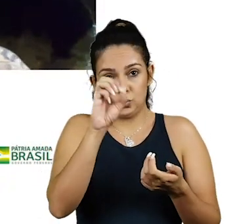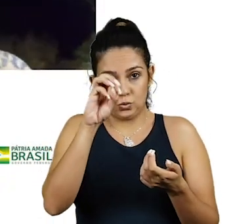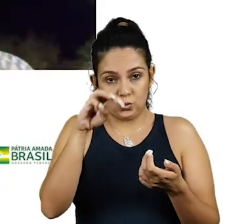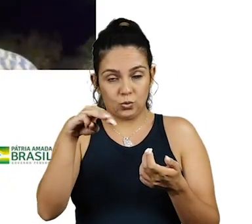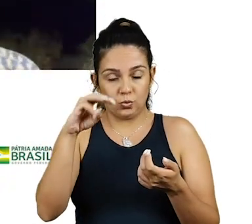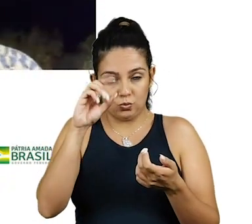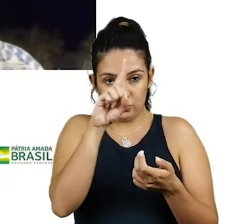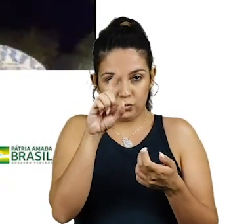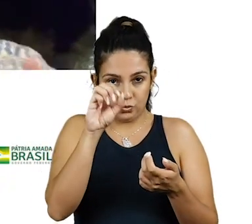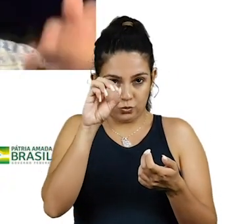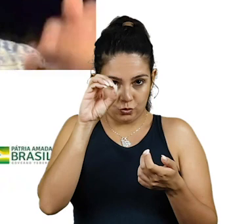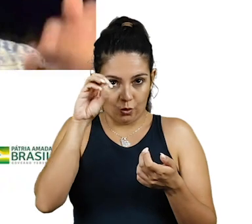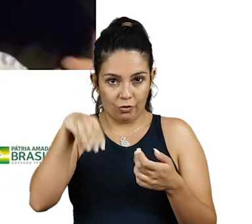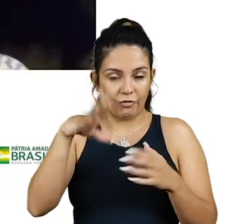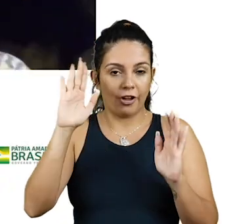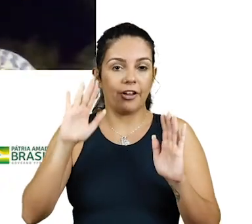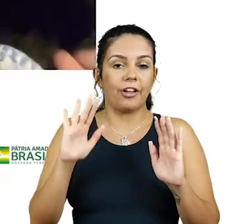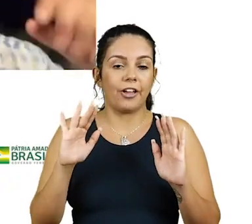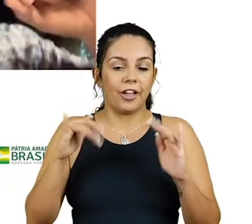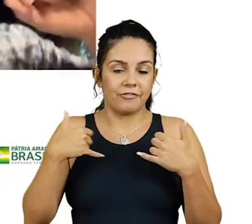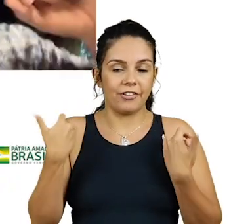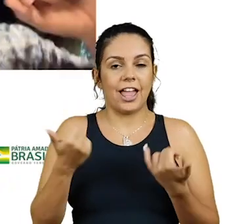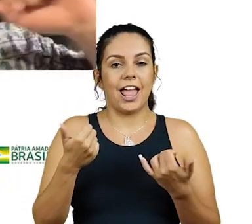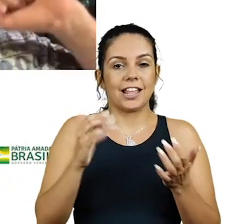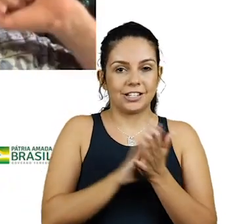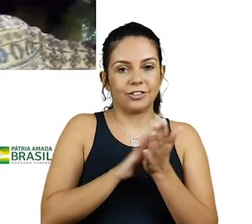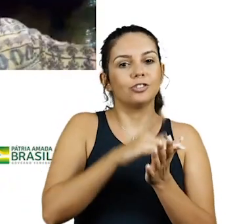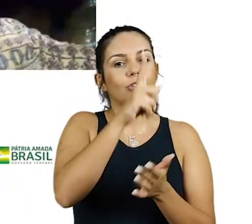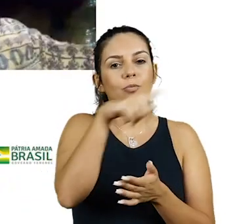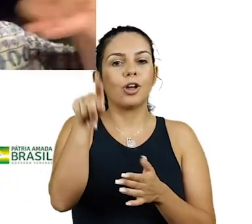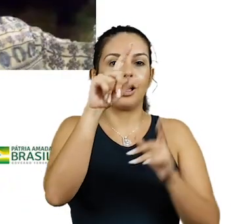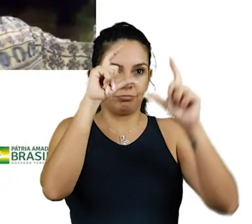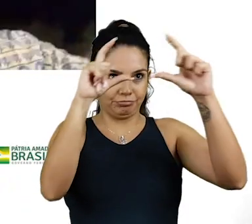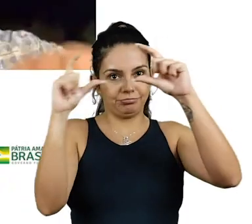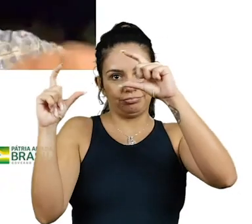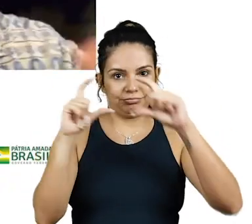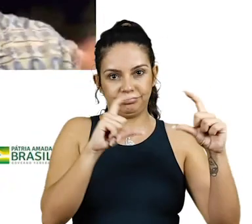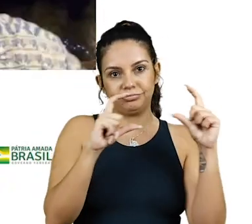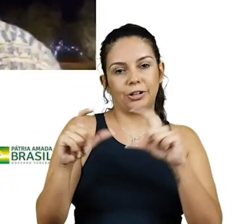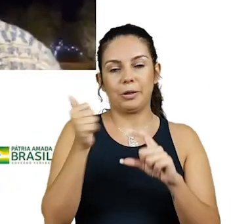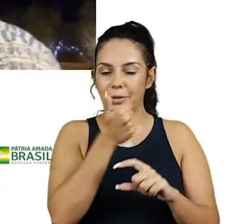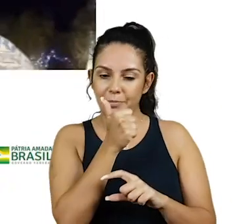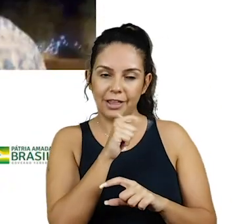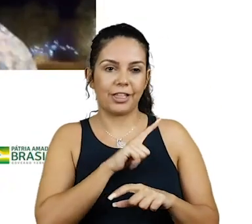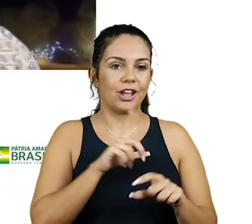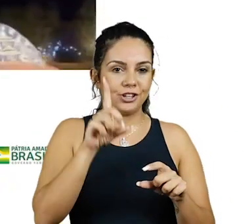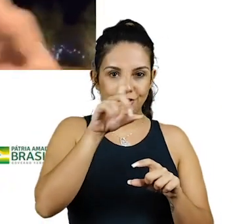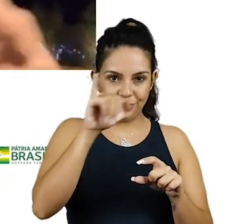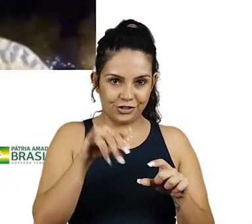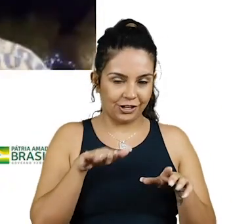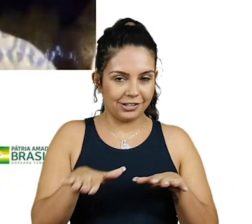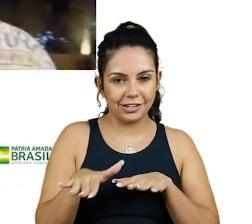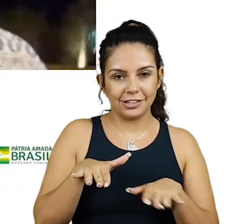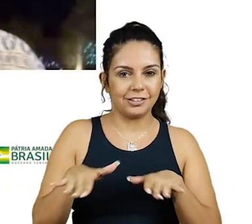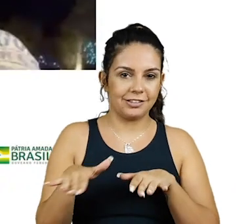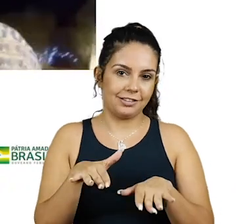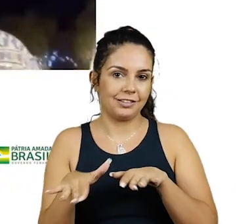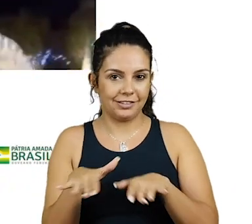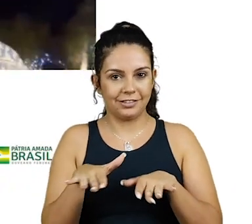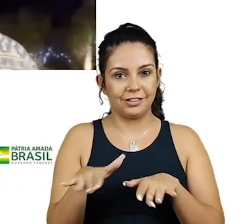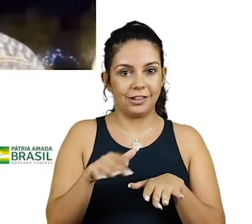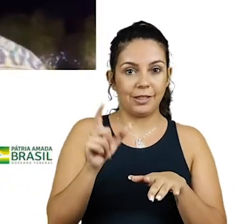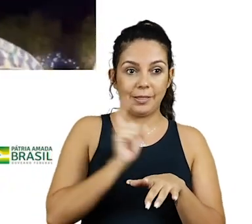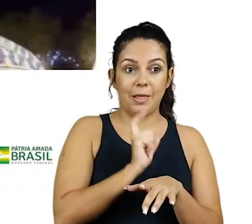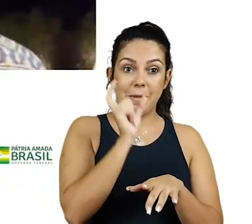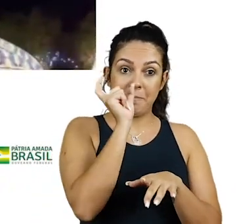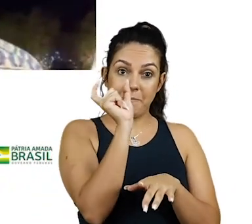Então, festa de aniversário, todo mundo tá com a bebida, aí alguém ainda tenta dançar, tem um DJ, fica aquela coisa doida. Mas aí, imagina que no